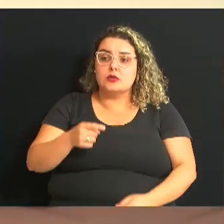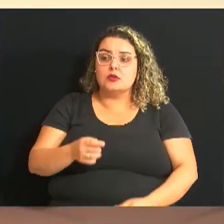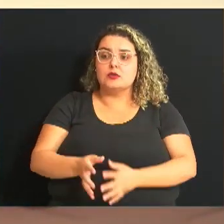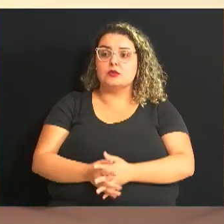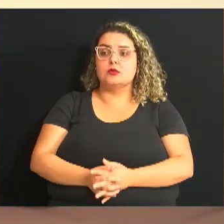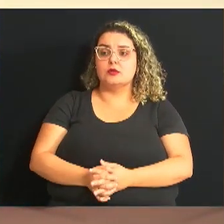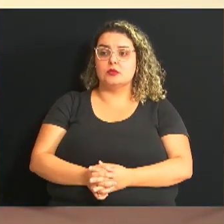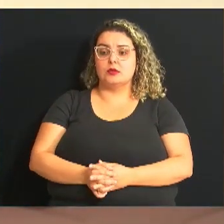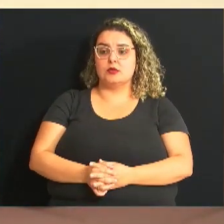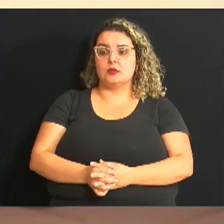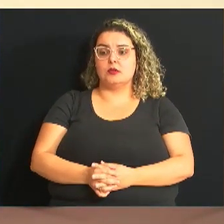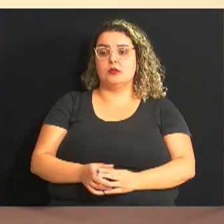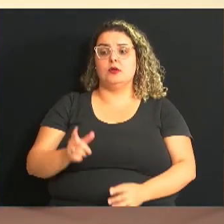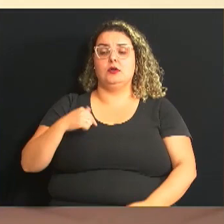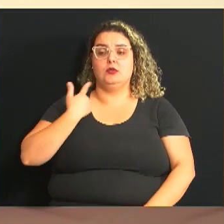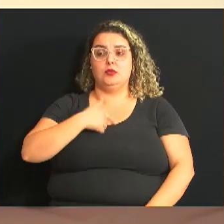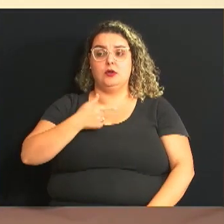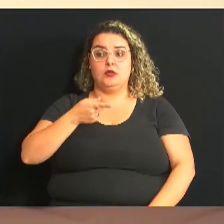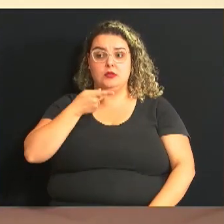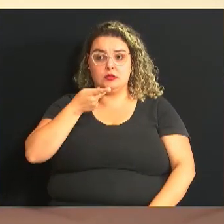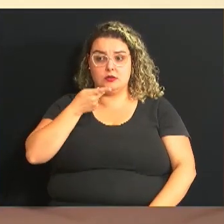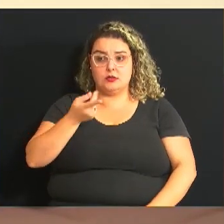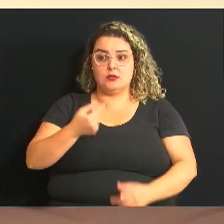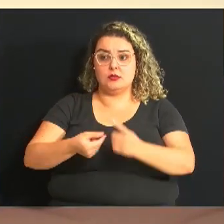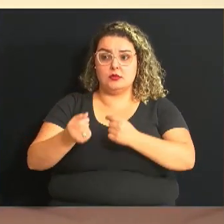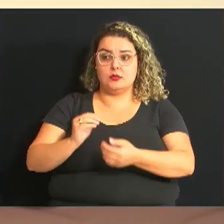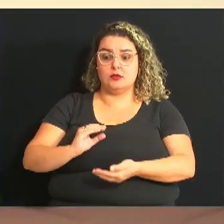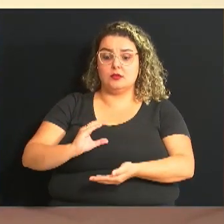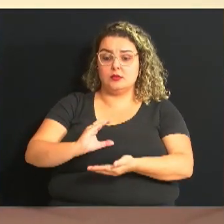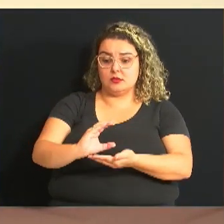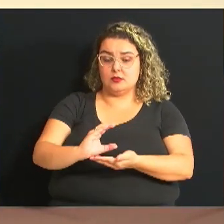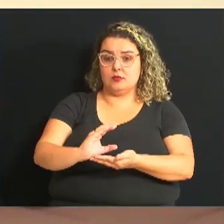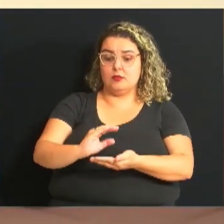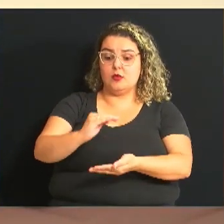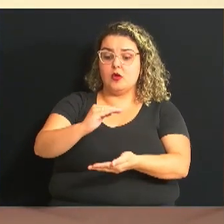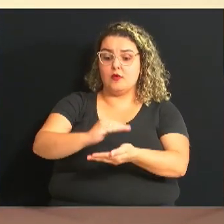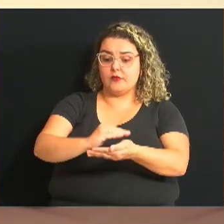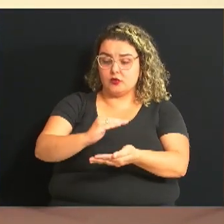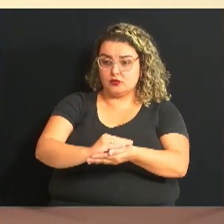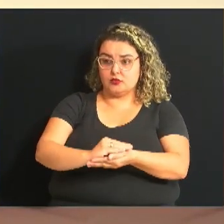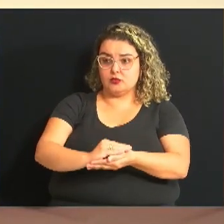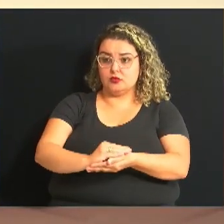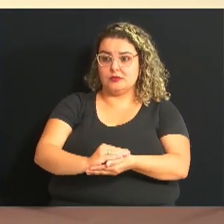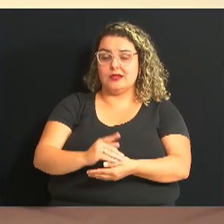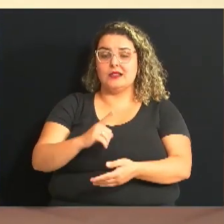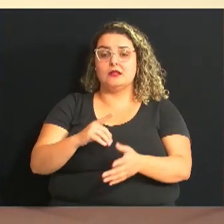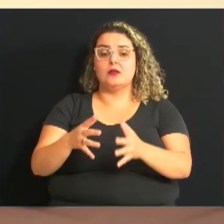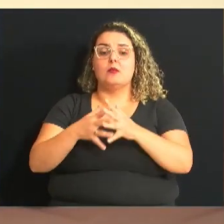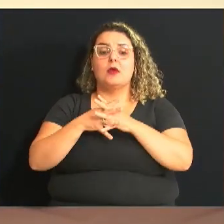gente está falando da destinação para o fundo, e às vezes as pessoas têm uma confusão,